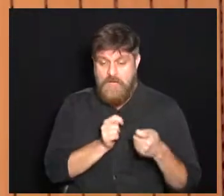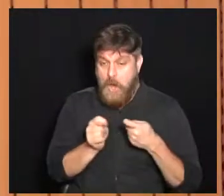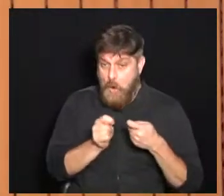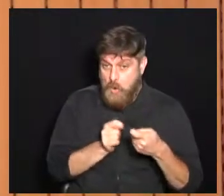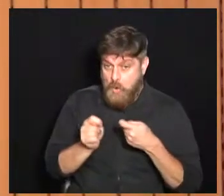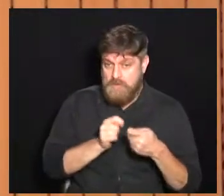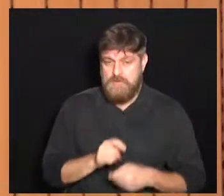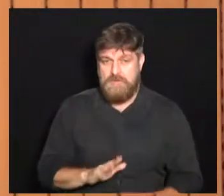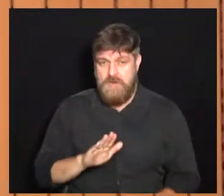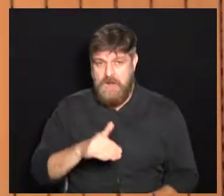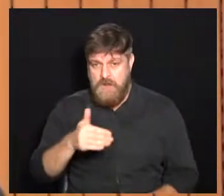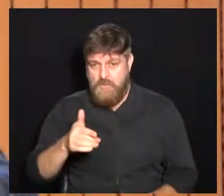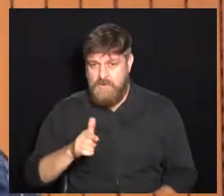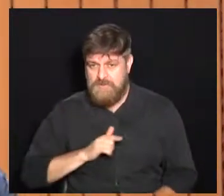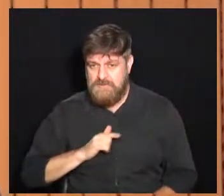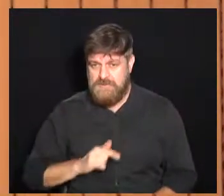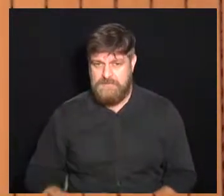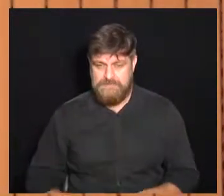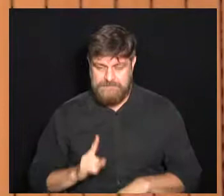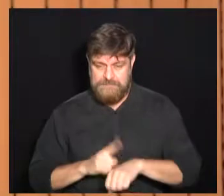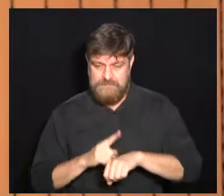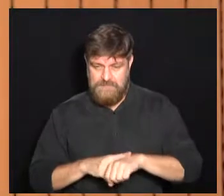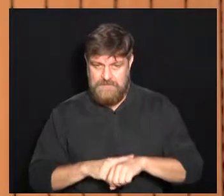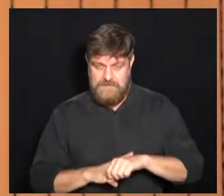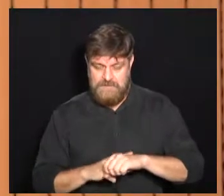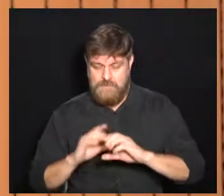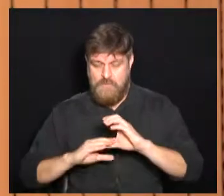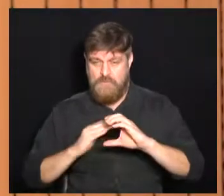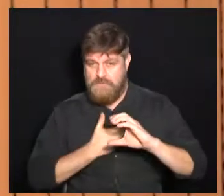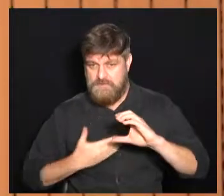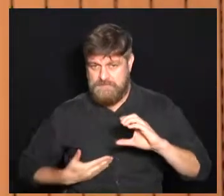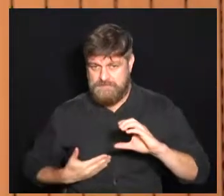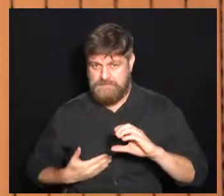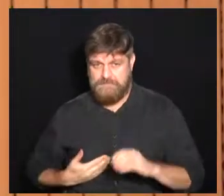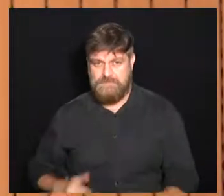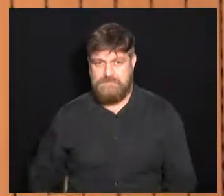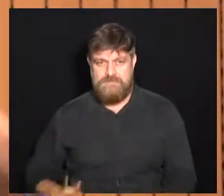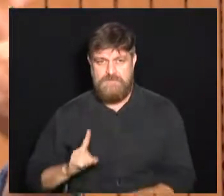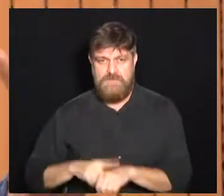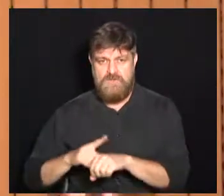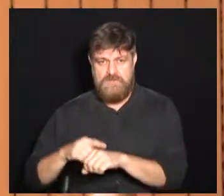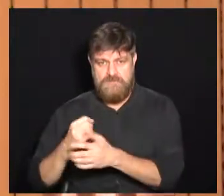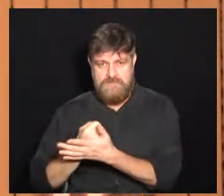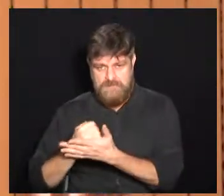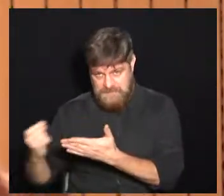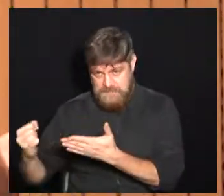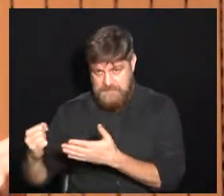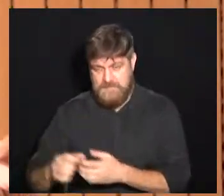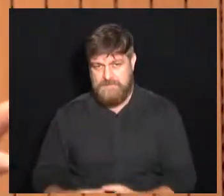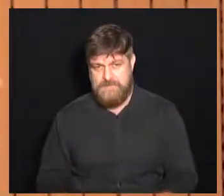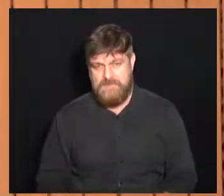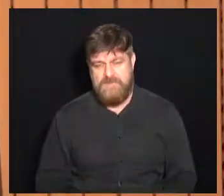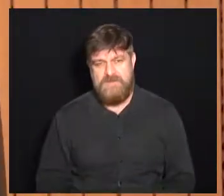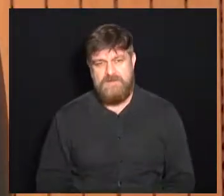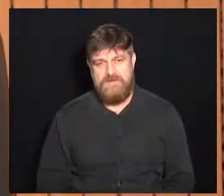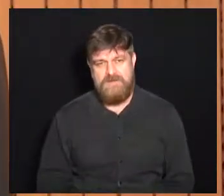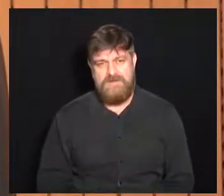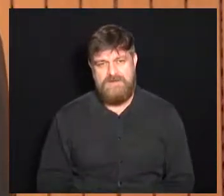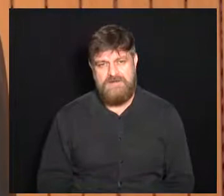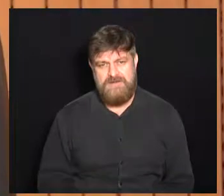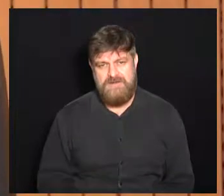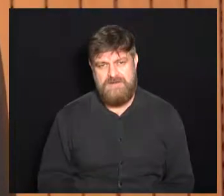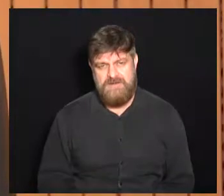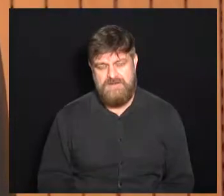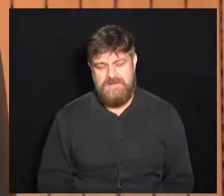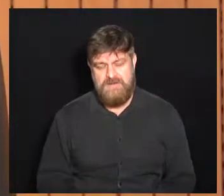quando termina a vigência de um concurso, que popularmente fala que caduca, né, o concurso, quando